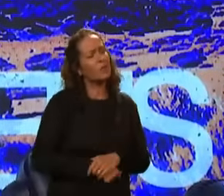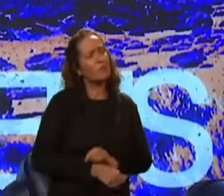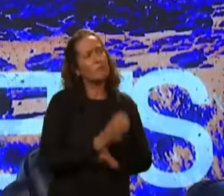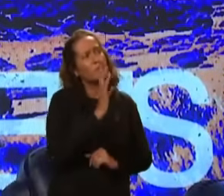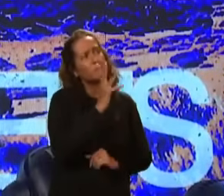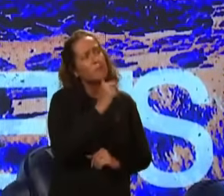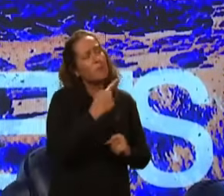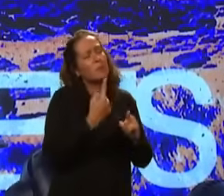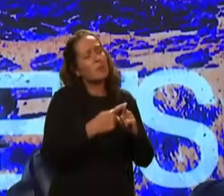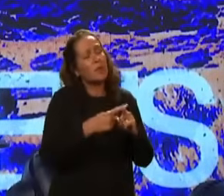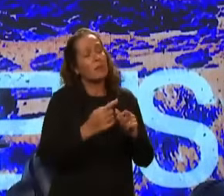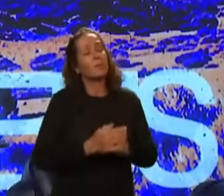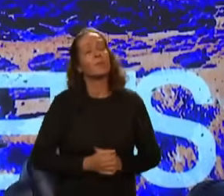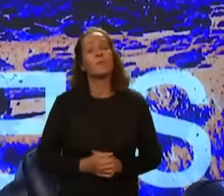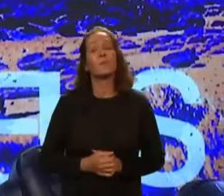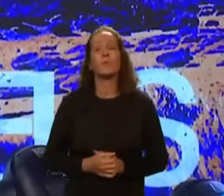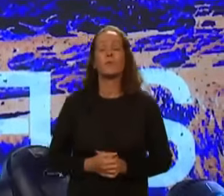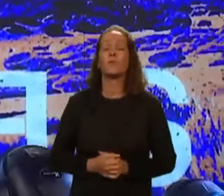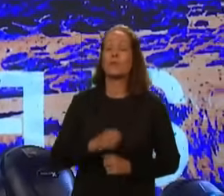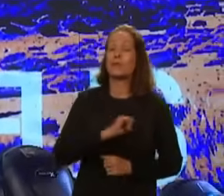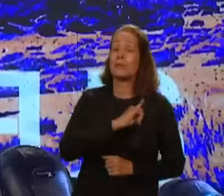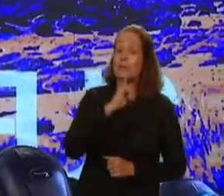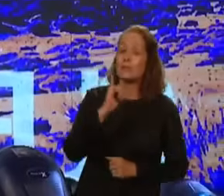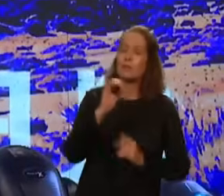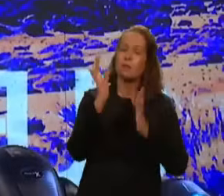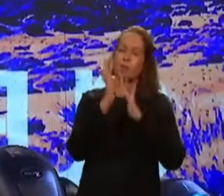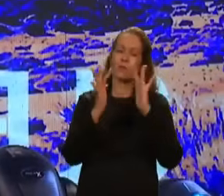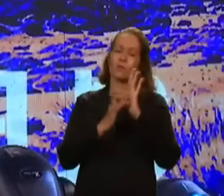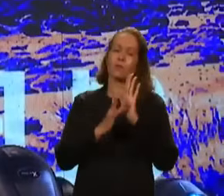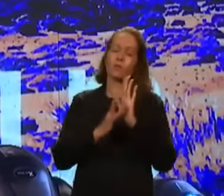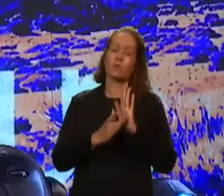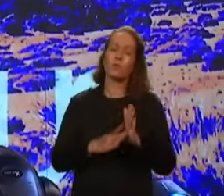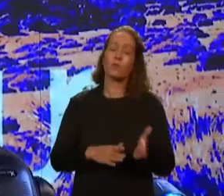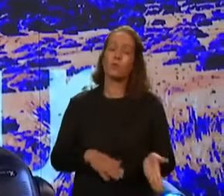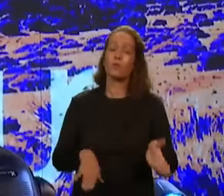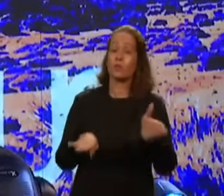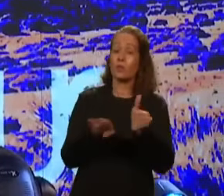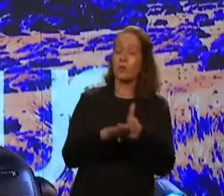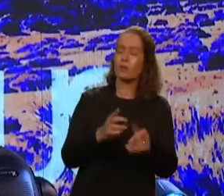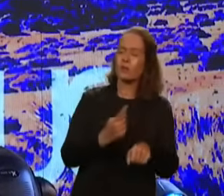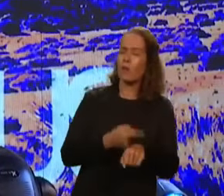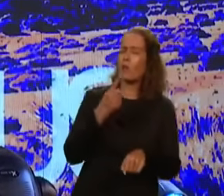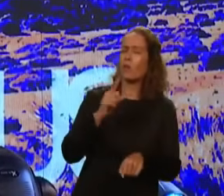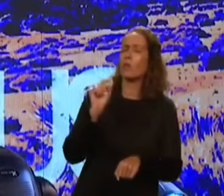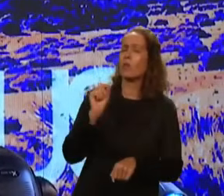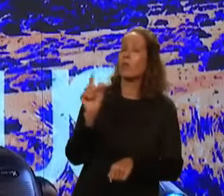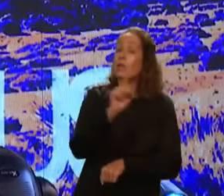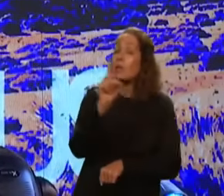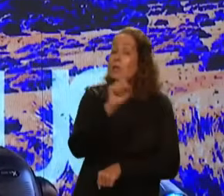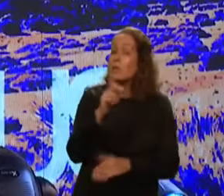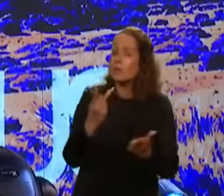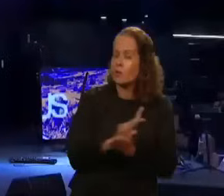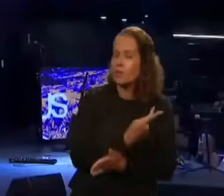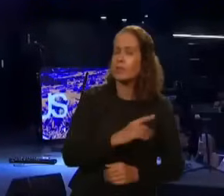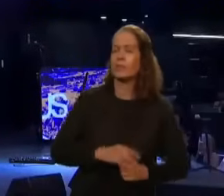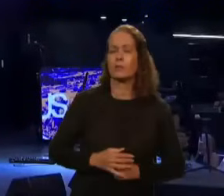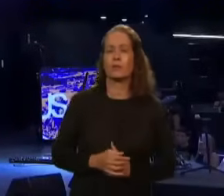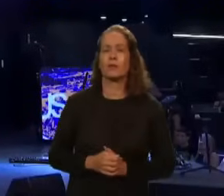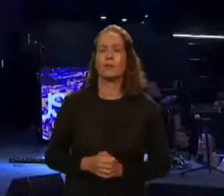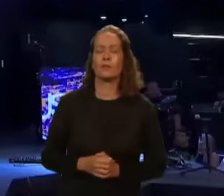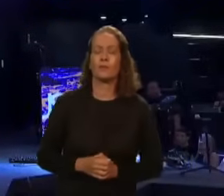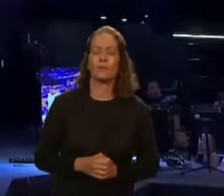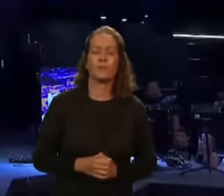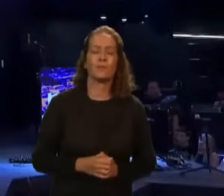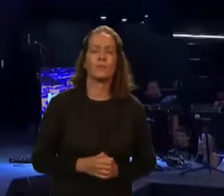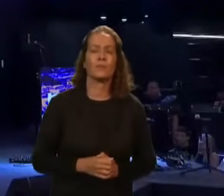Se Jesus tivesse chegado na hora, olha o que não teria acontecido. Primeiro, se Jesus tivesse chegado na hora,